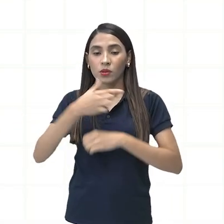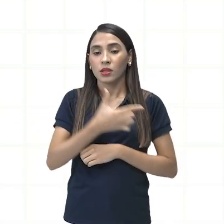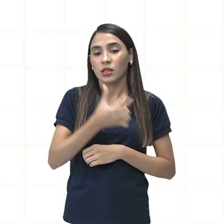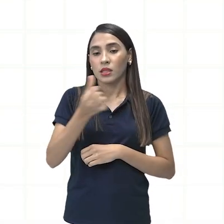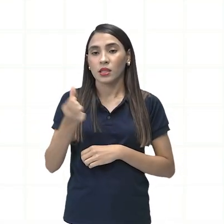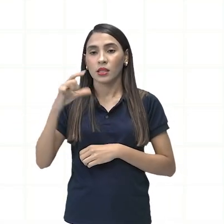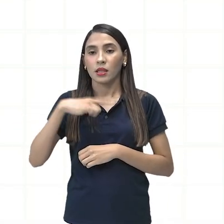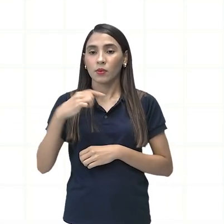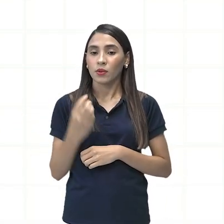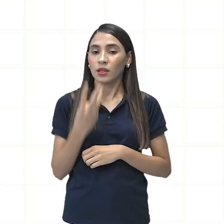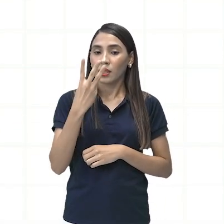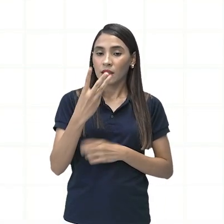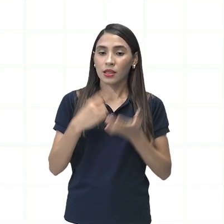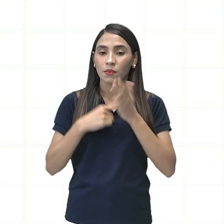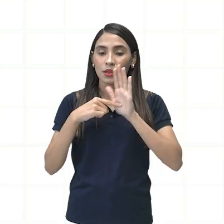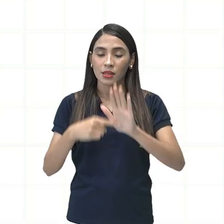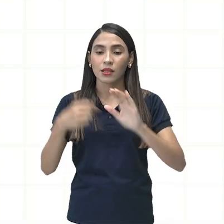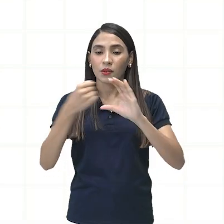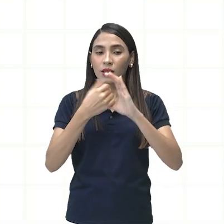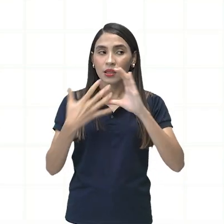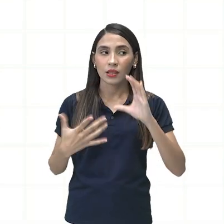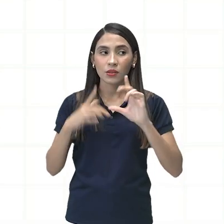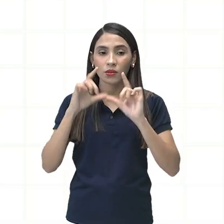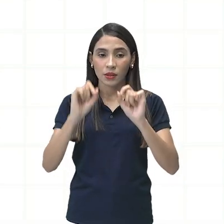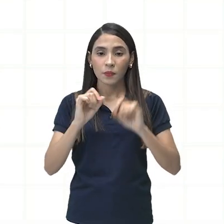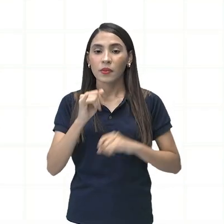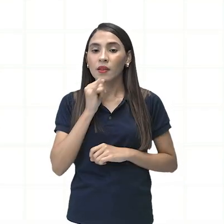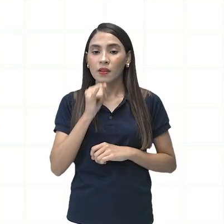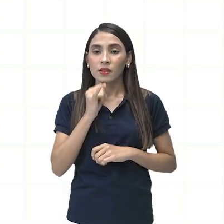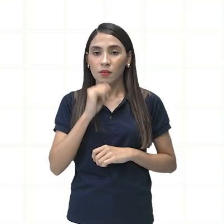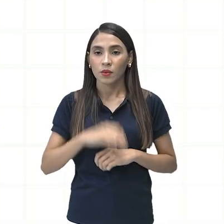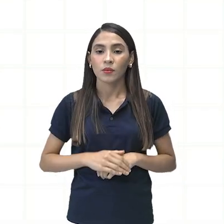nós temos 3 que apresentam a característica, vejam